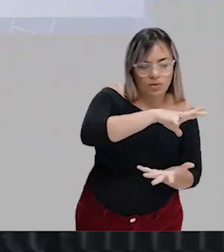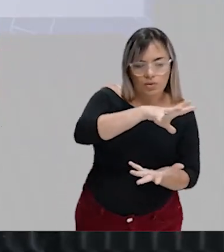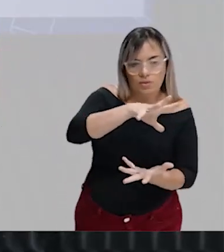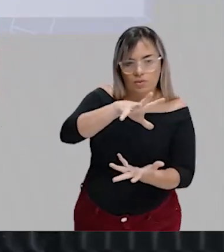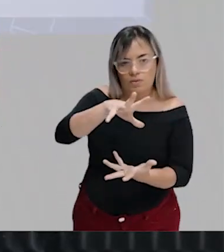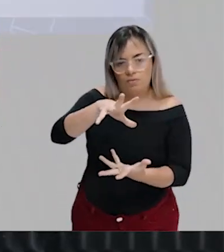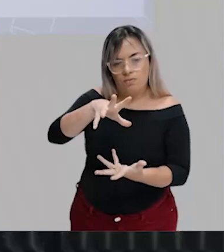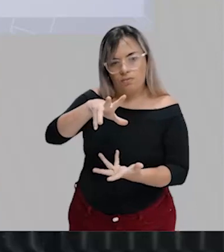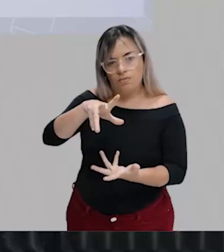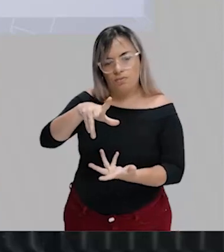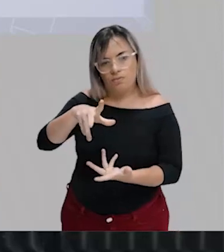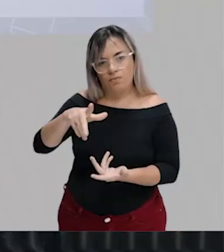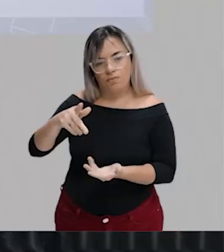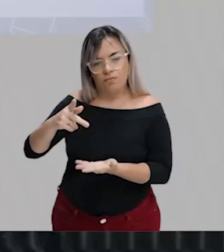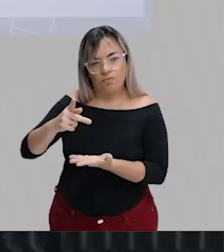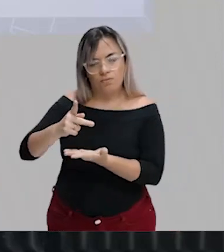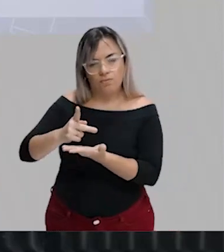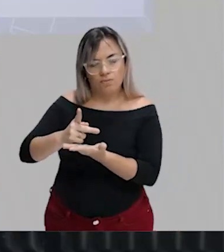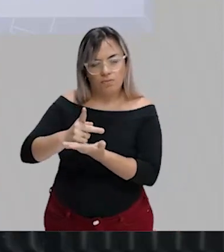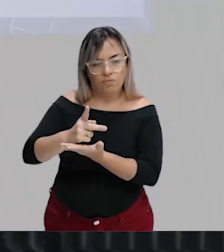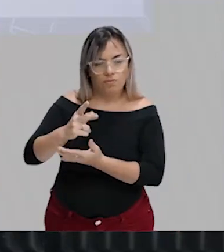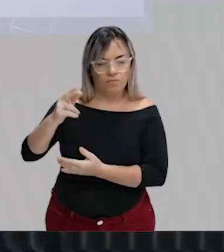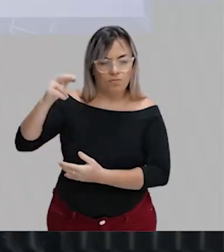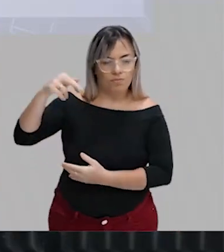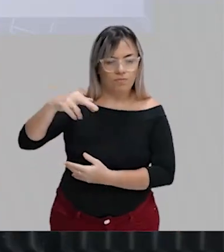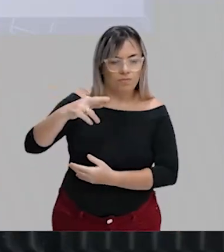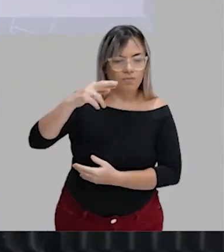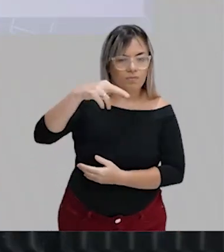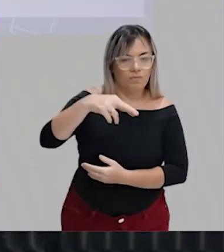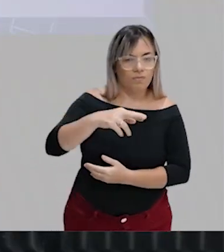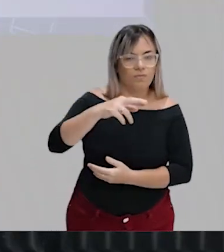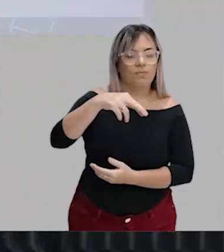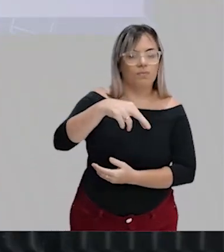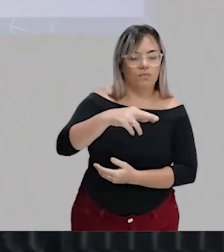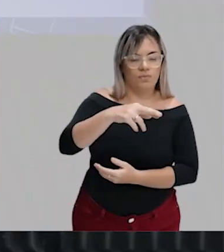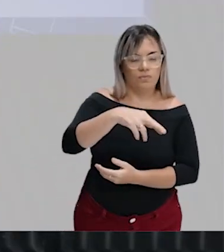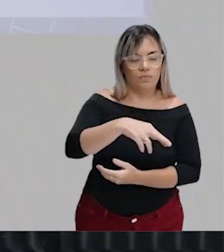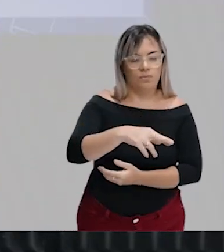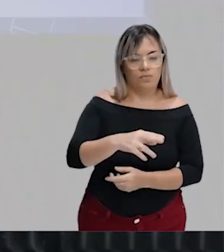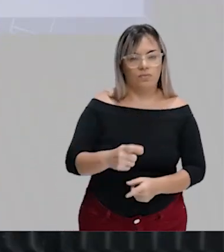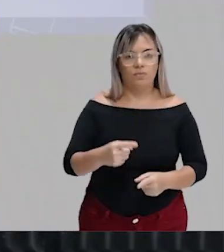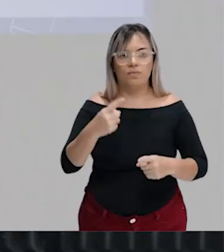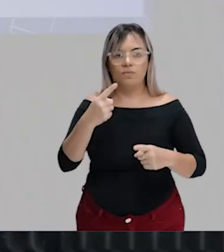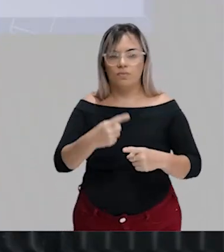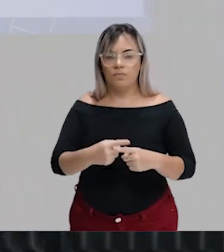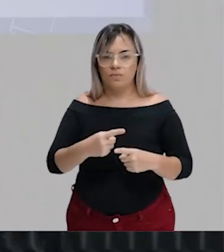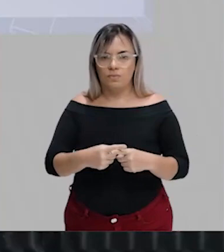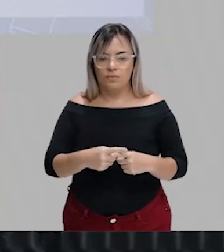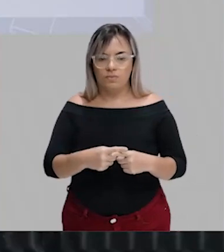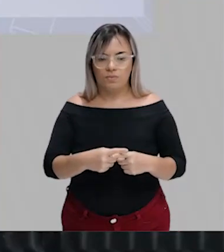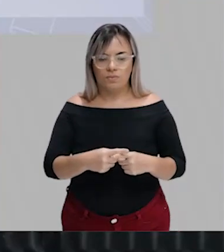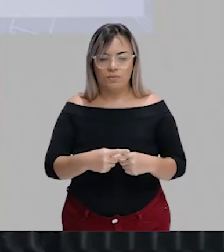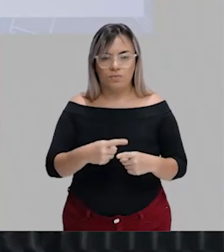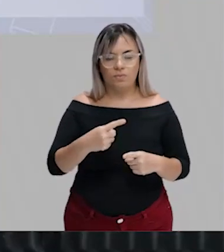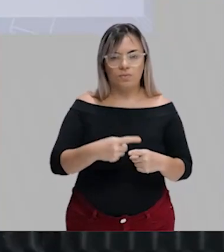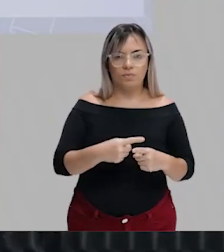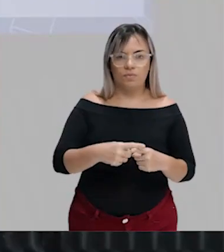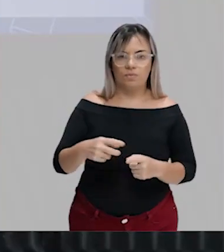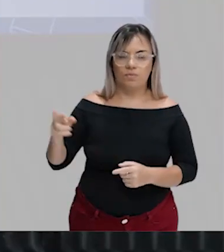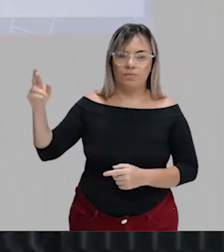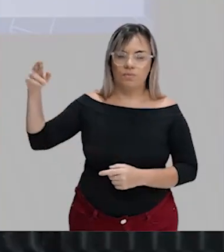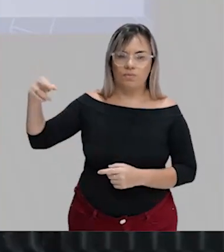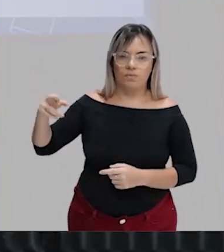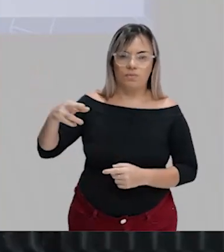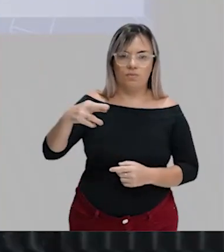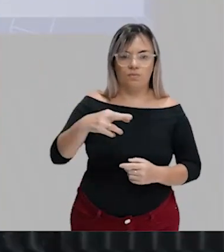Ela continua sendo onda, tá, ok? Porque o processo de radiação térmica, ela não